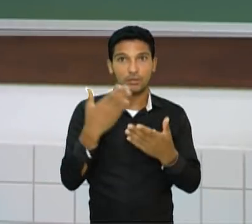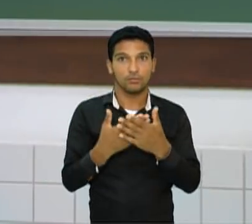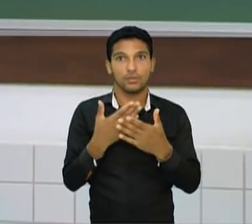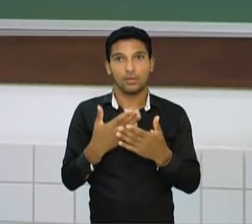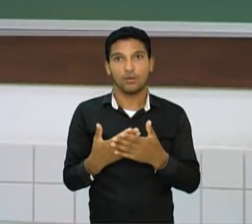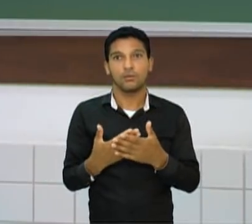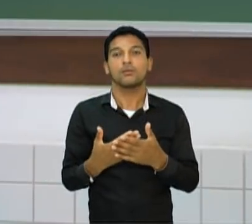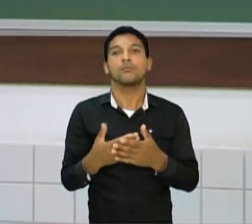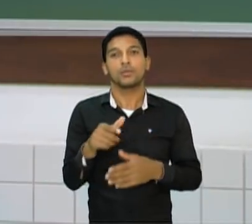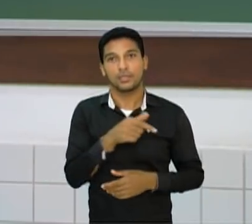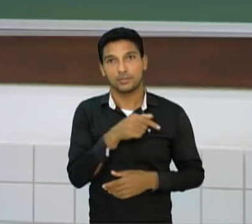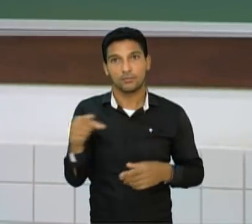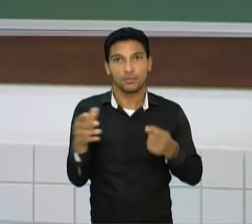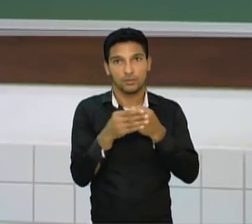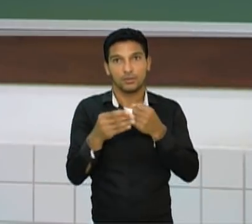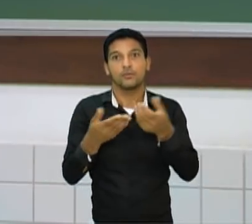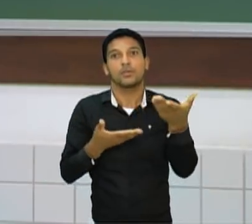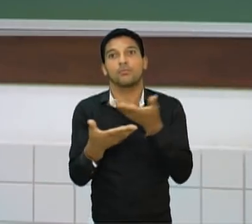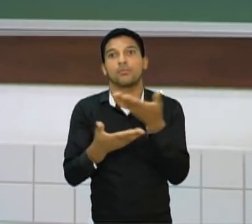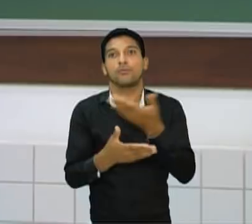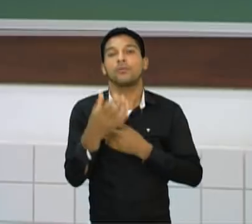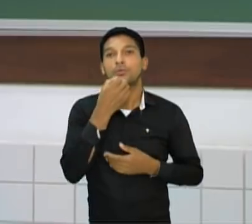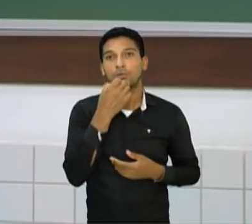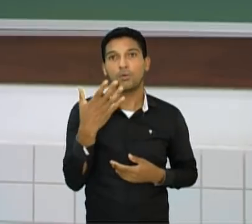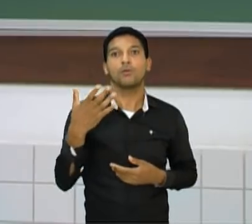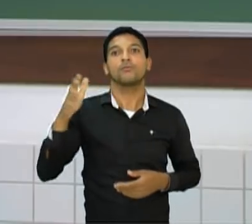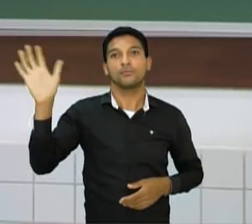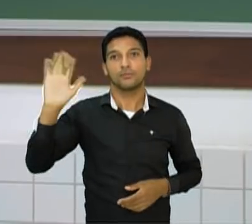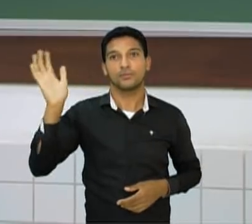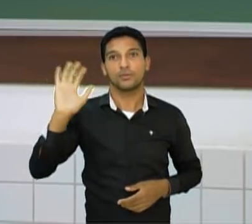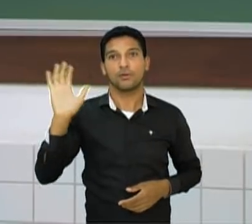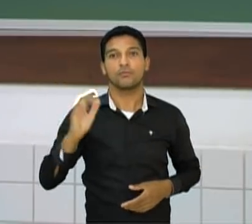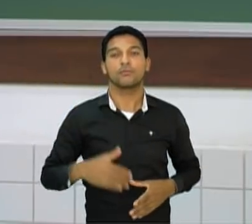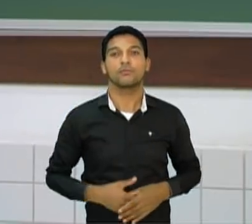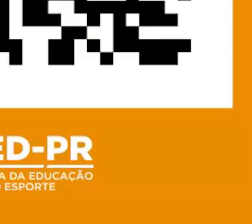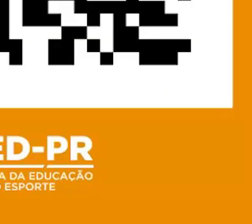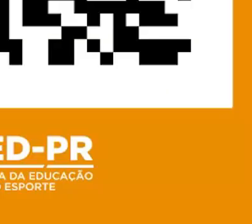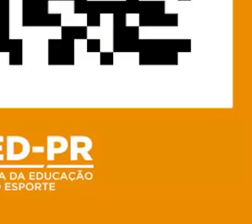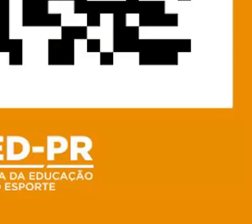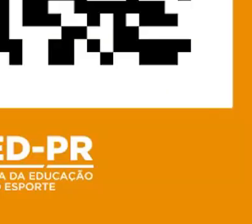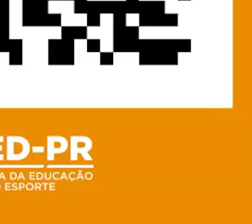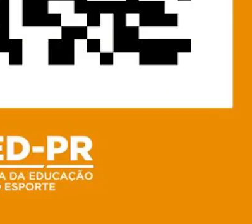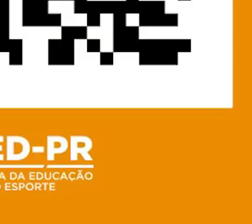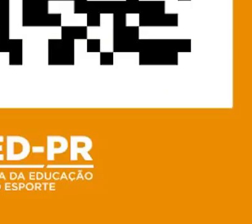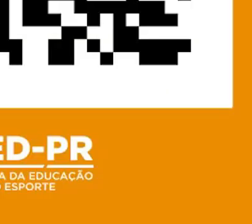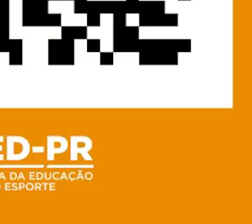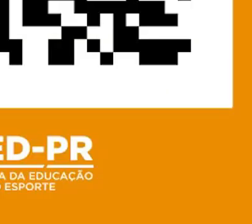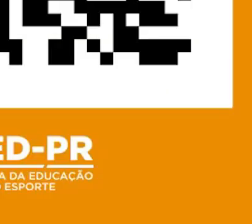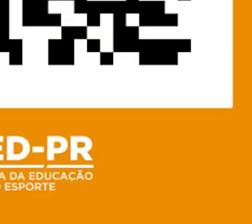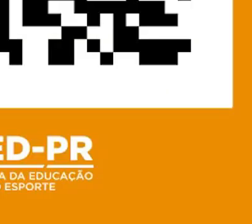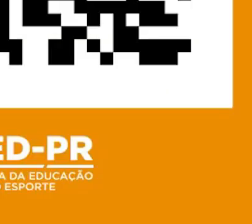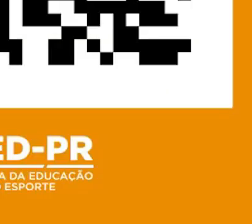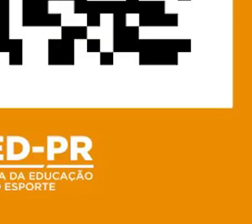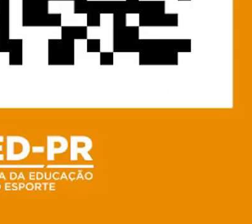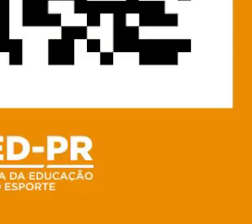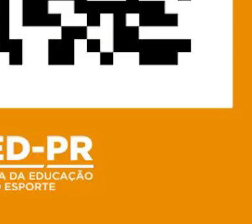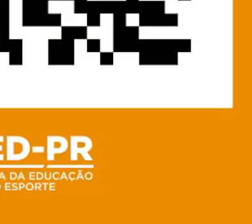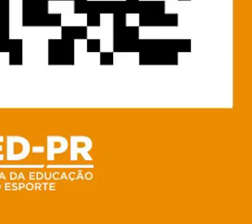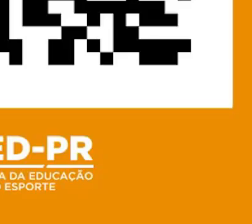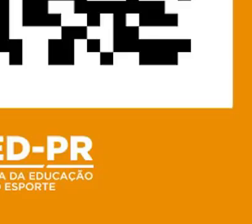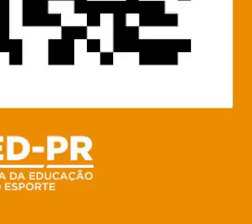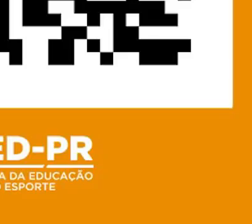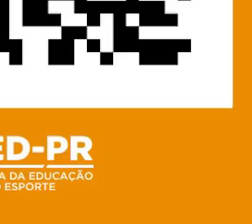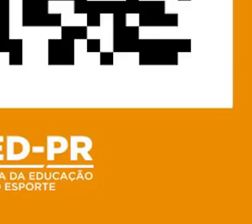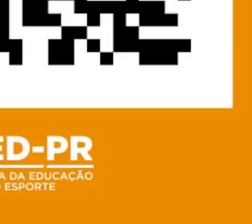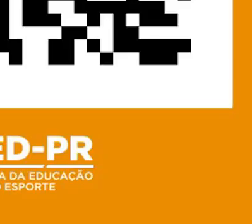iniciou-se no final do século XIX e durou até meados do século XX, atendeu descendentes de